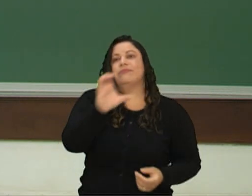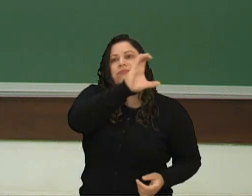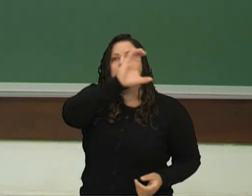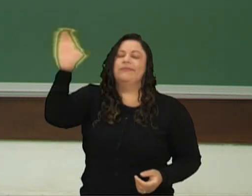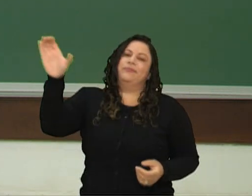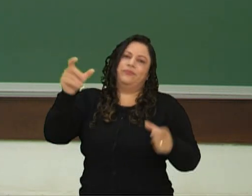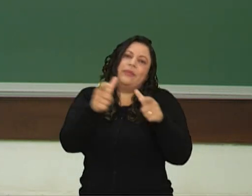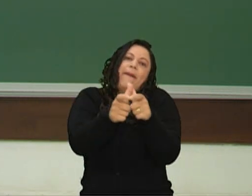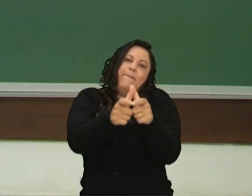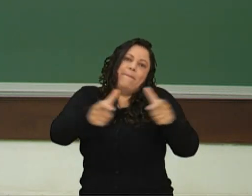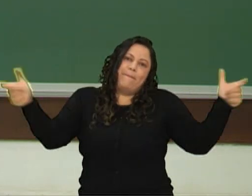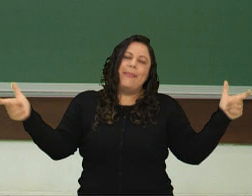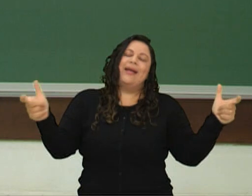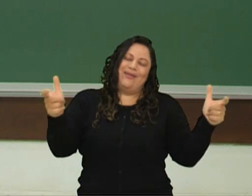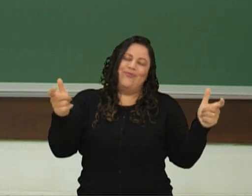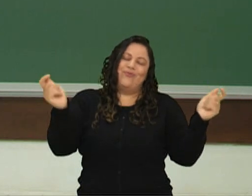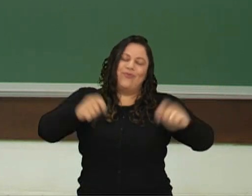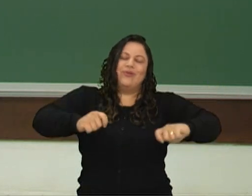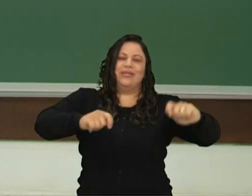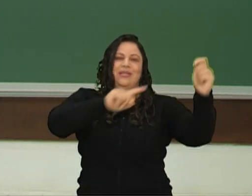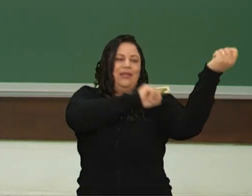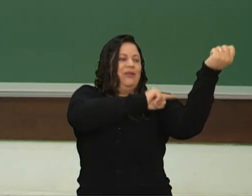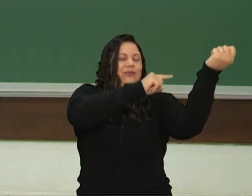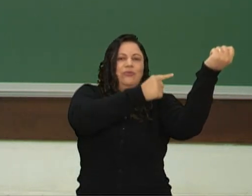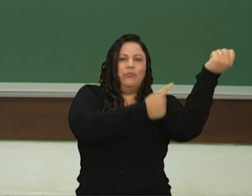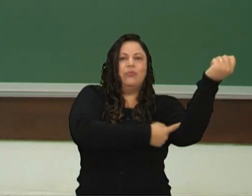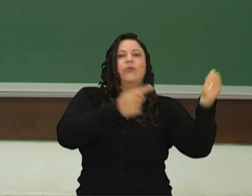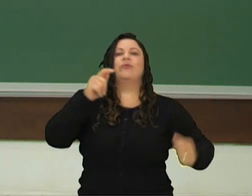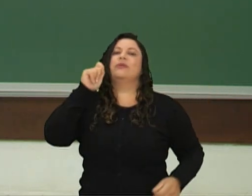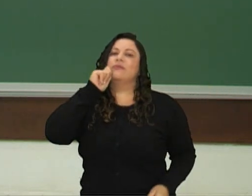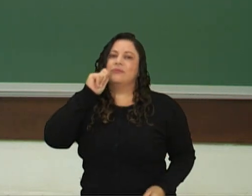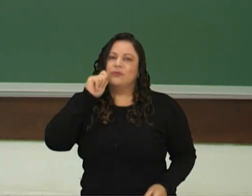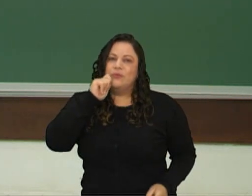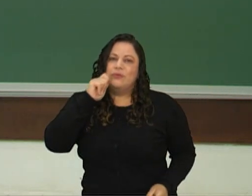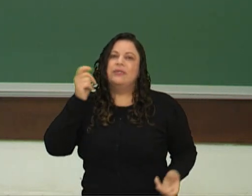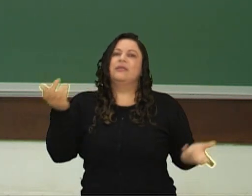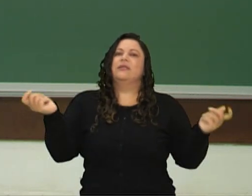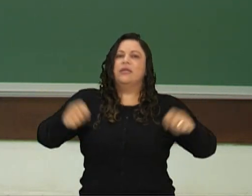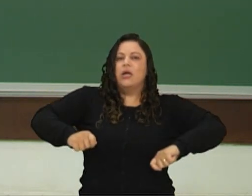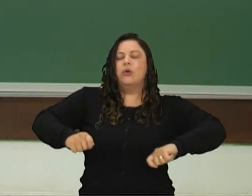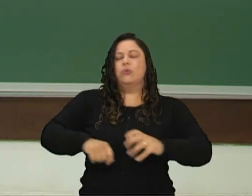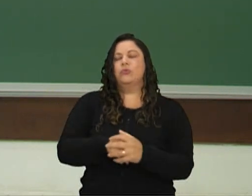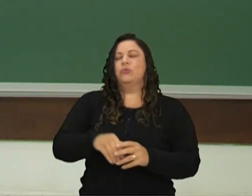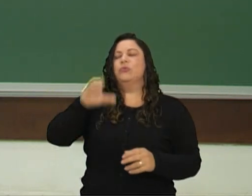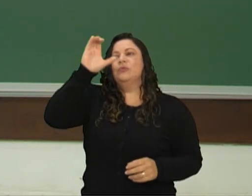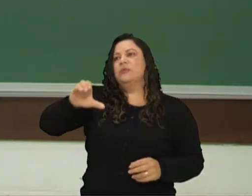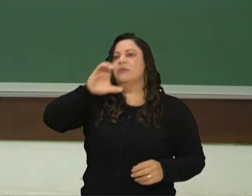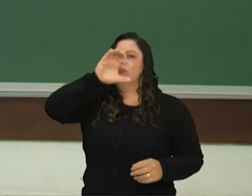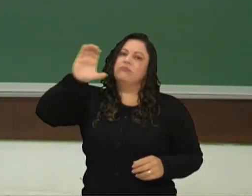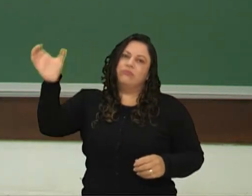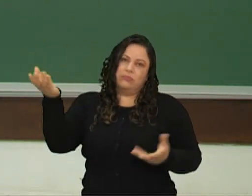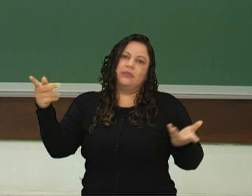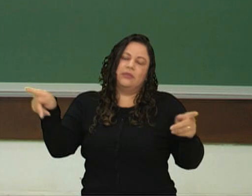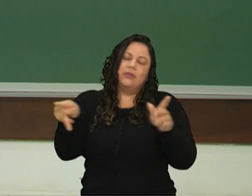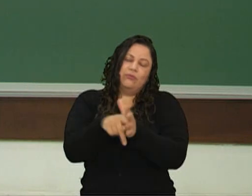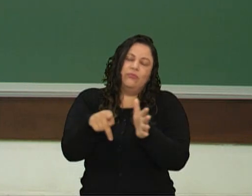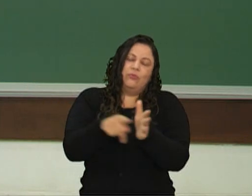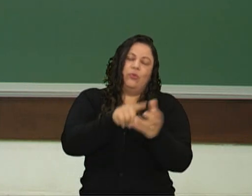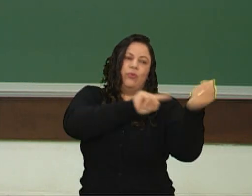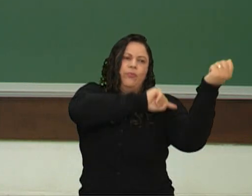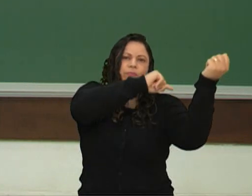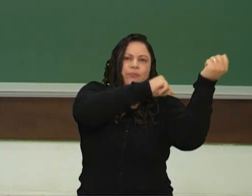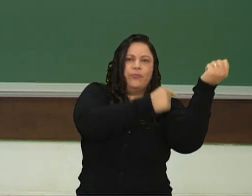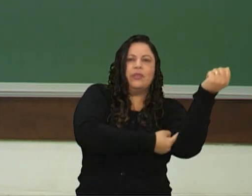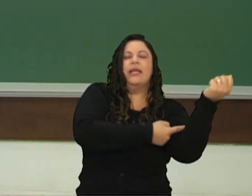e poloneses são católicos. Porém, alguns são católicos apostólicos romanos, que é o caso dos poloneses,